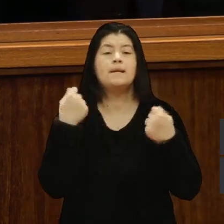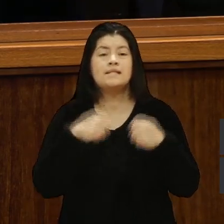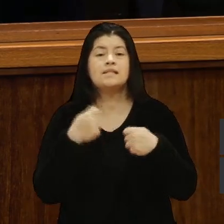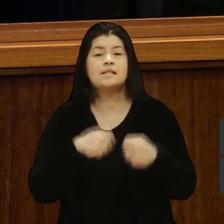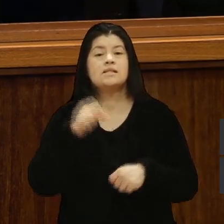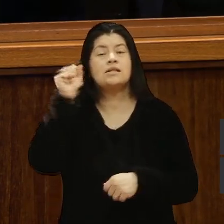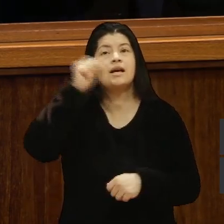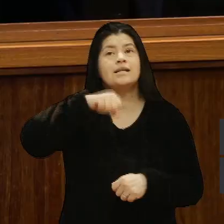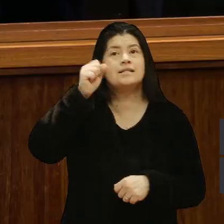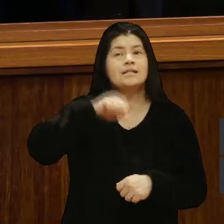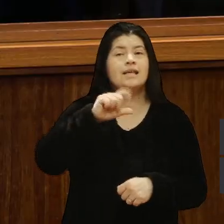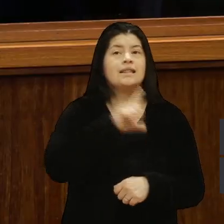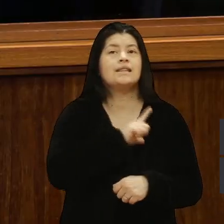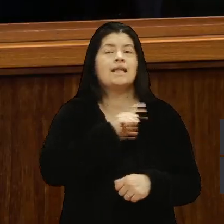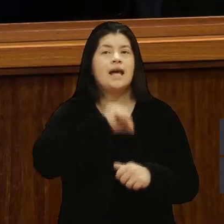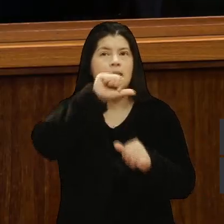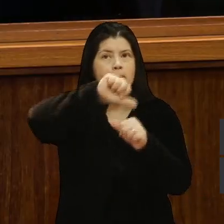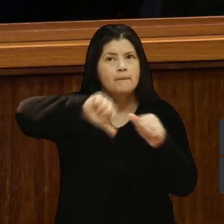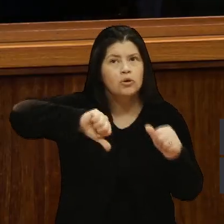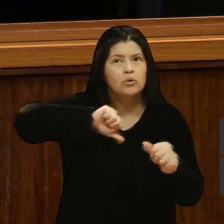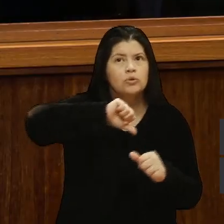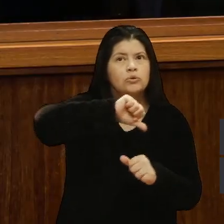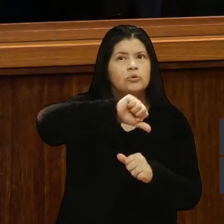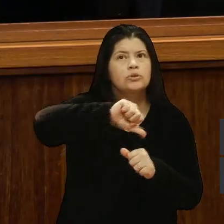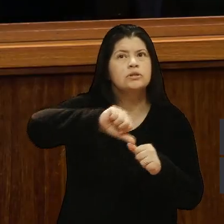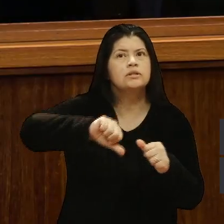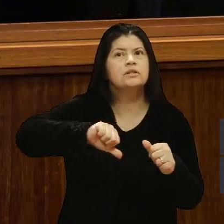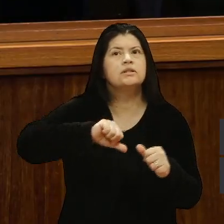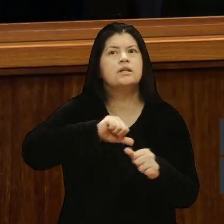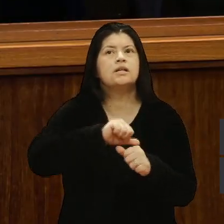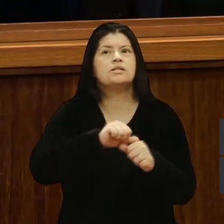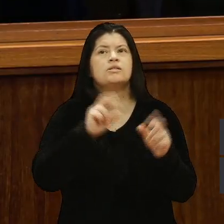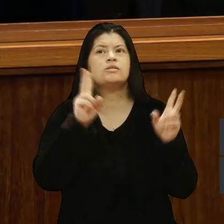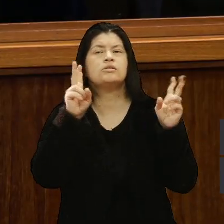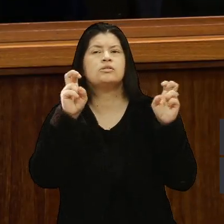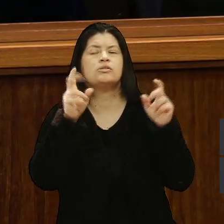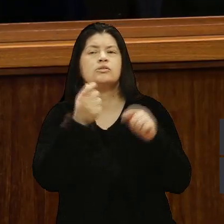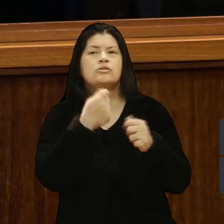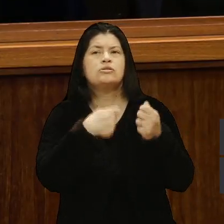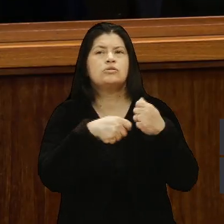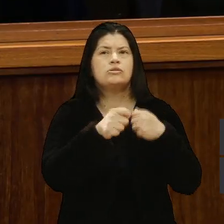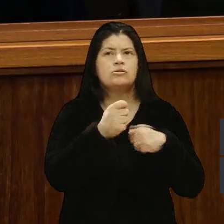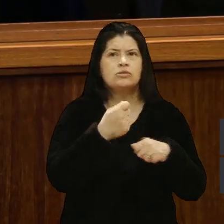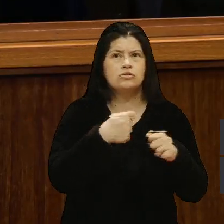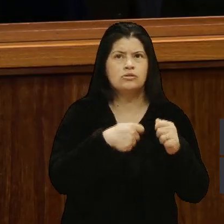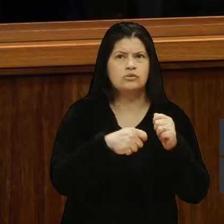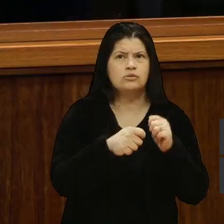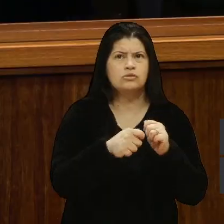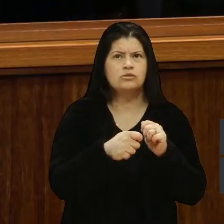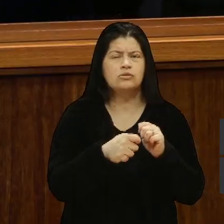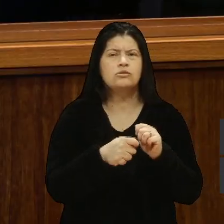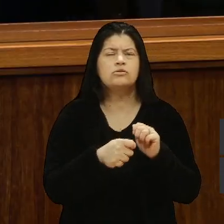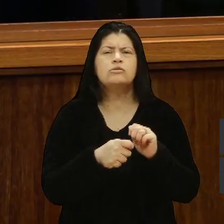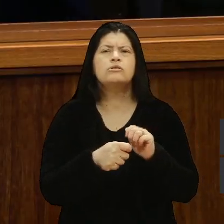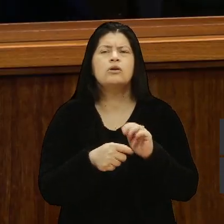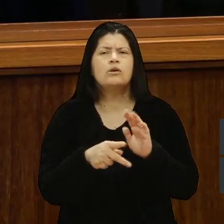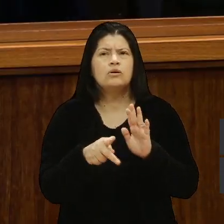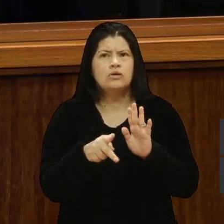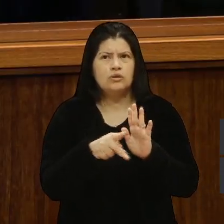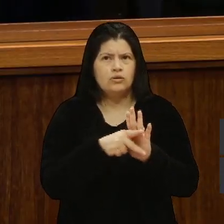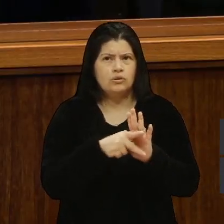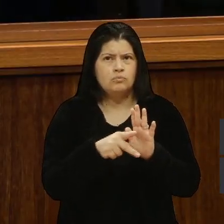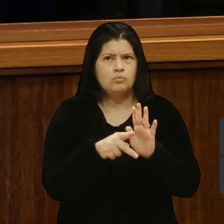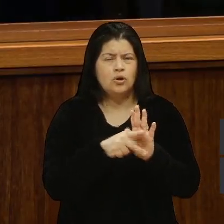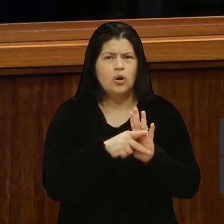sim, ter a mudança nas questões orçamentárias, como o próprio parecer que